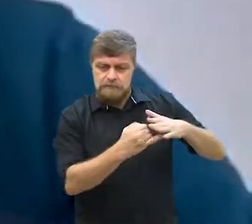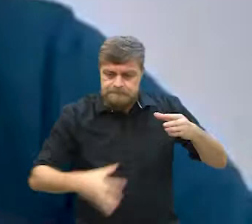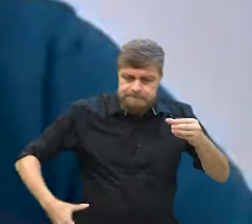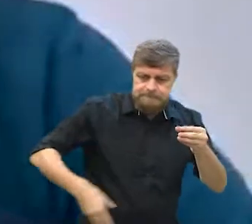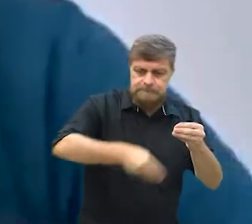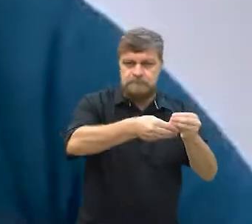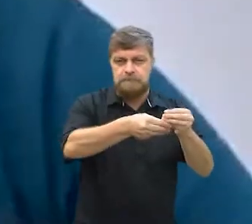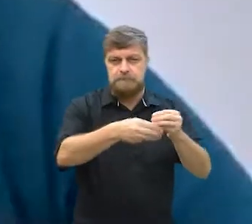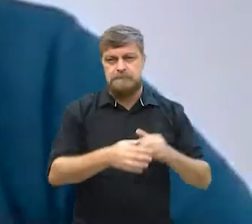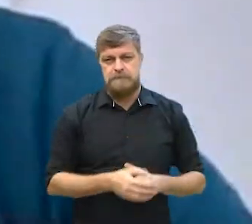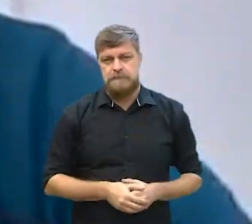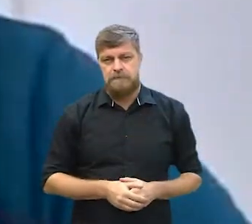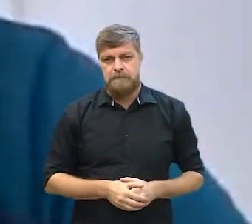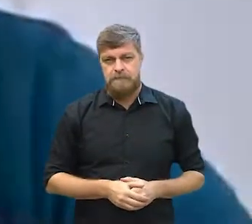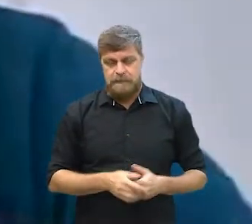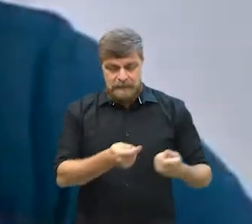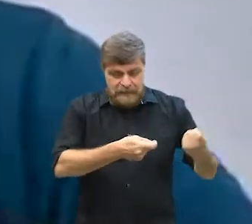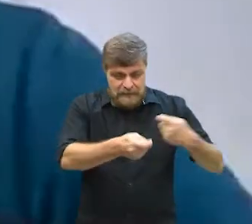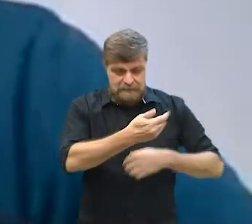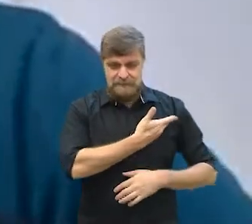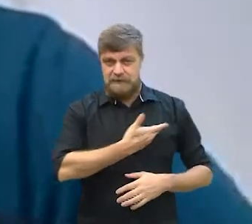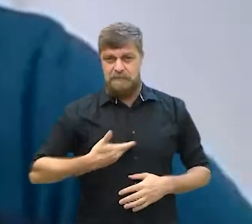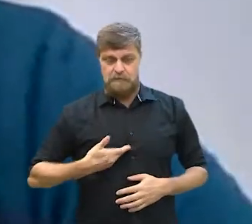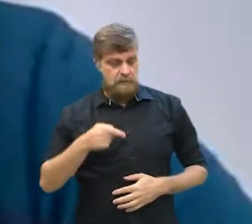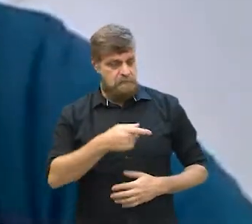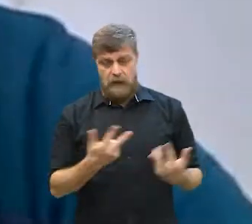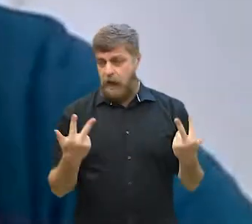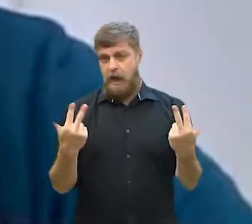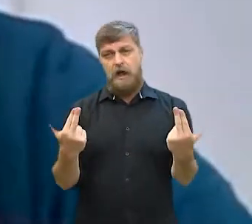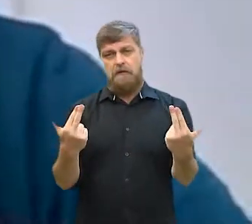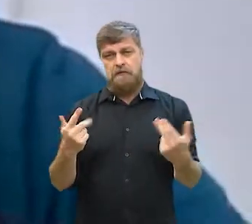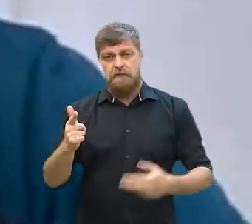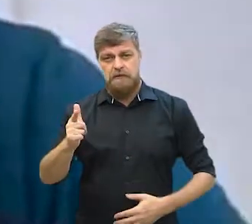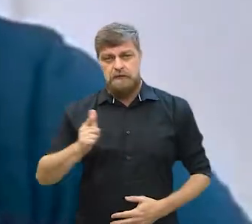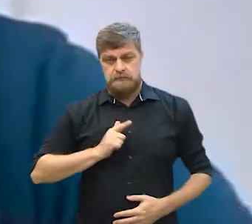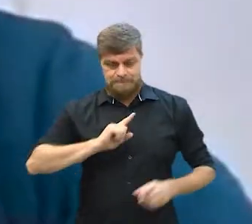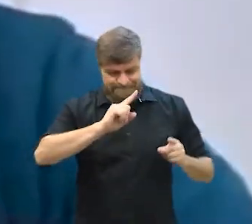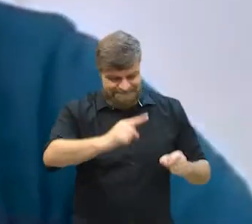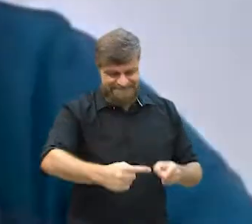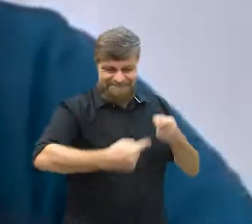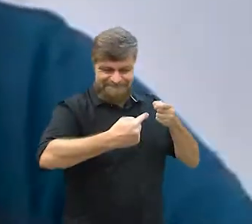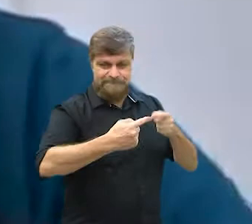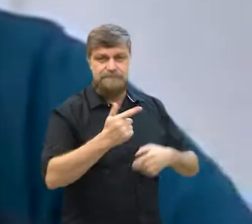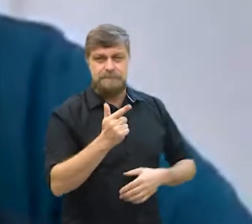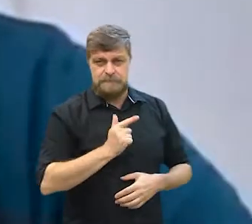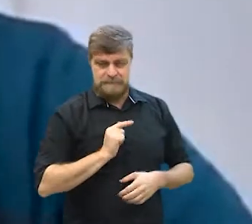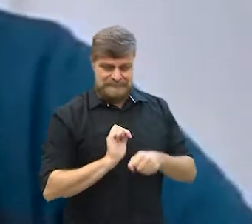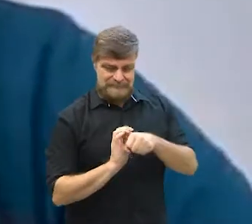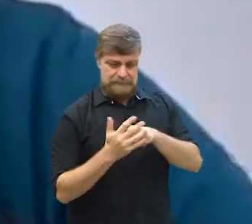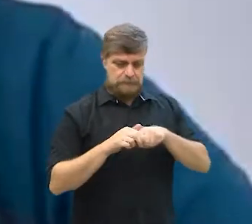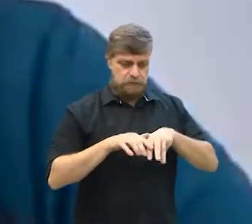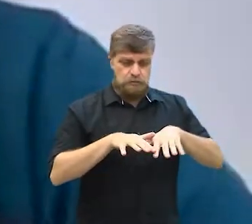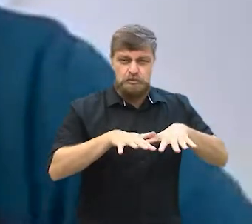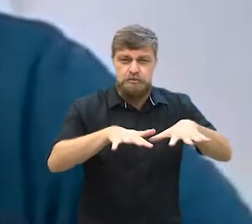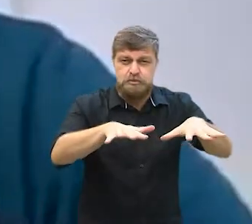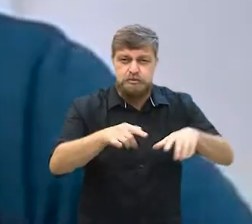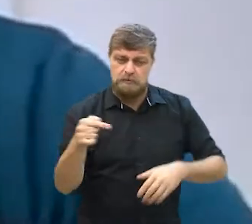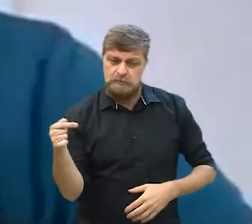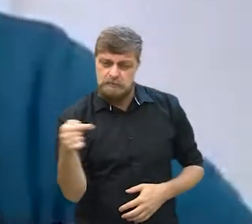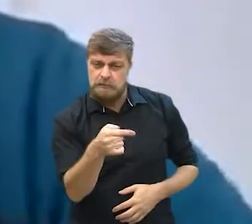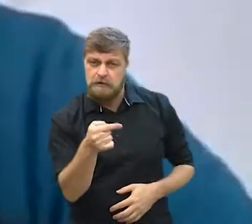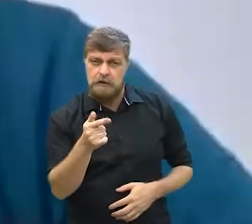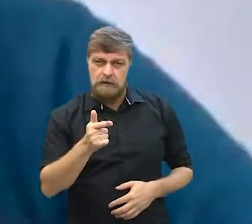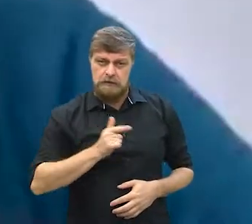negócio do cliente. E aí, na administração pública não foi diferente, né? Tínhamos um desafio, a pandemia estava presente